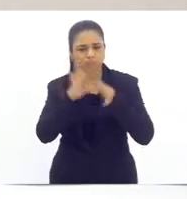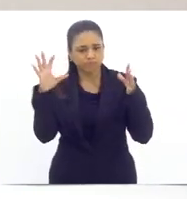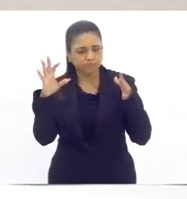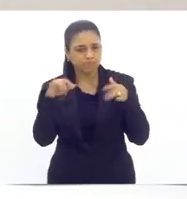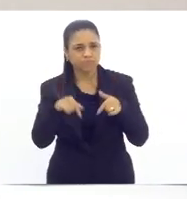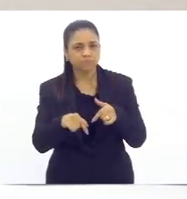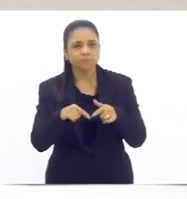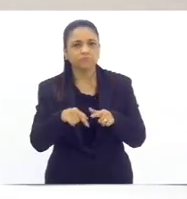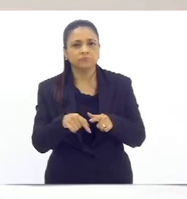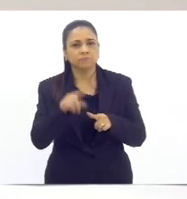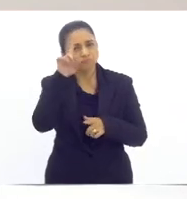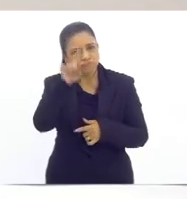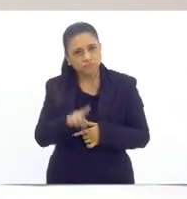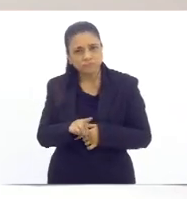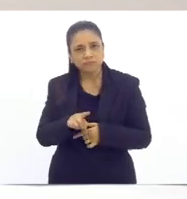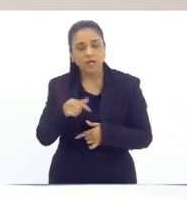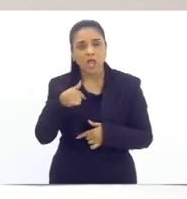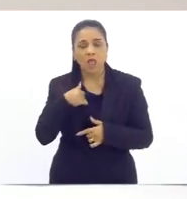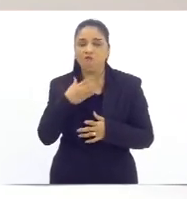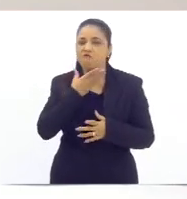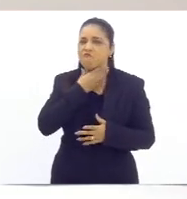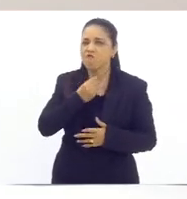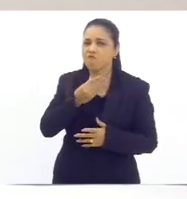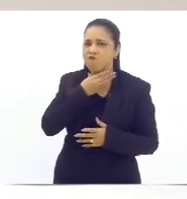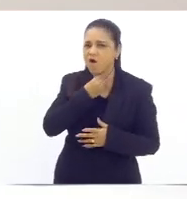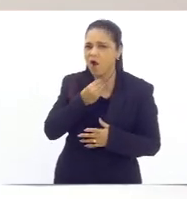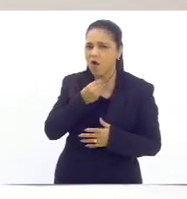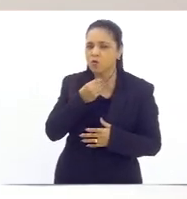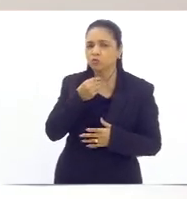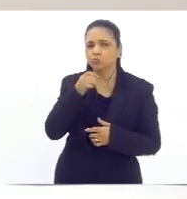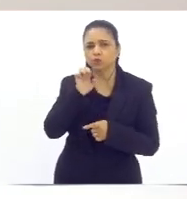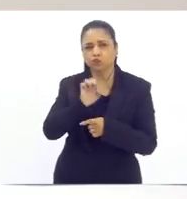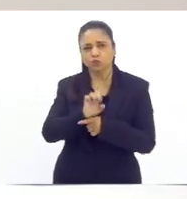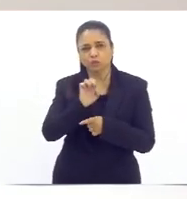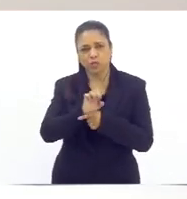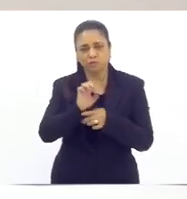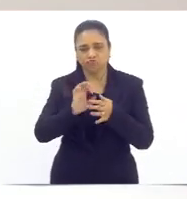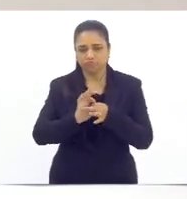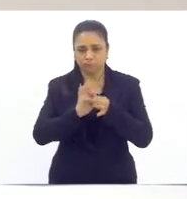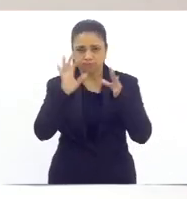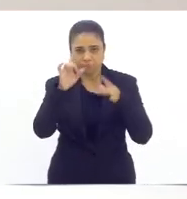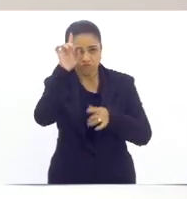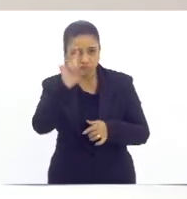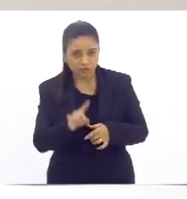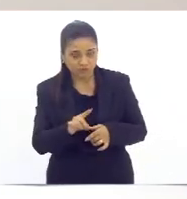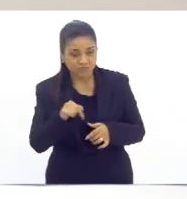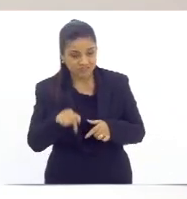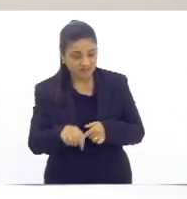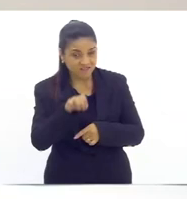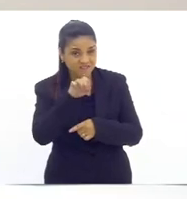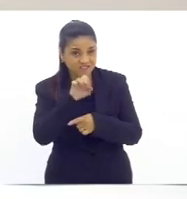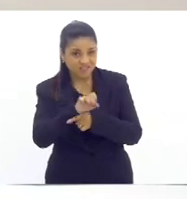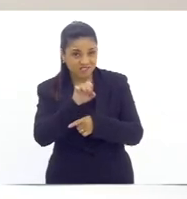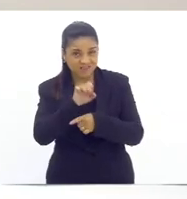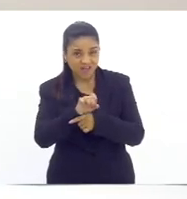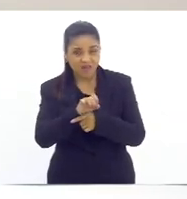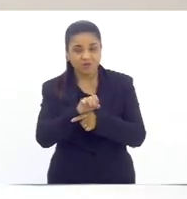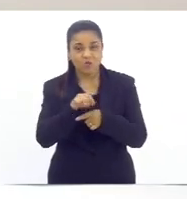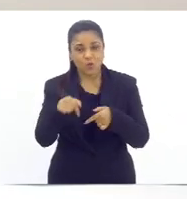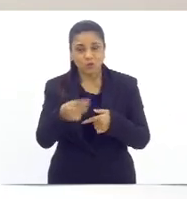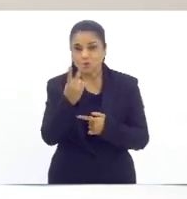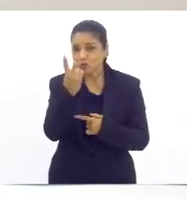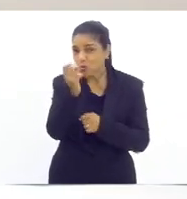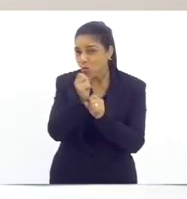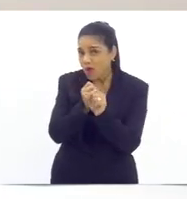direito mas na minha visão é um falso estado democrático de direito porque se fosse um estado hoje não estaria completando